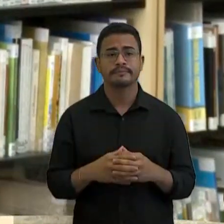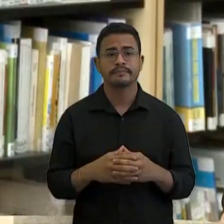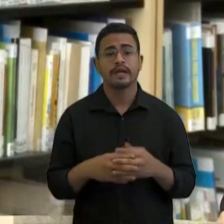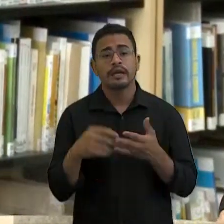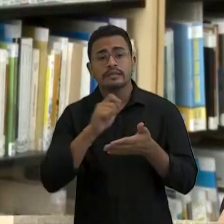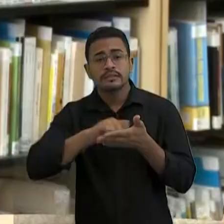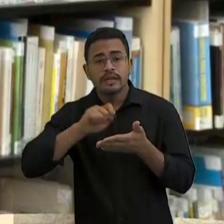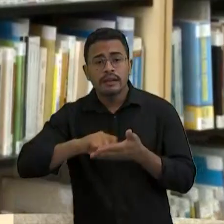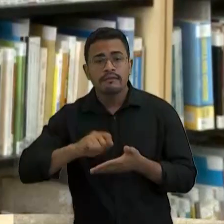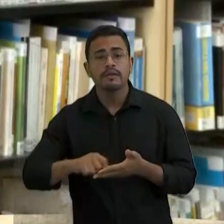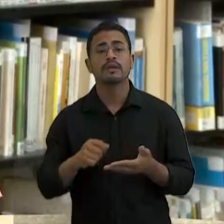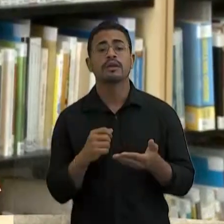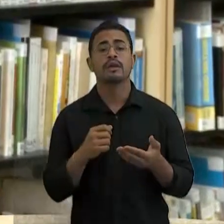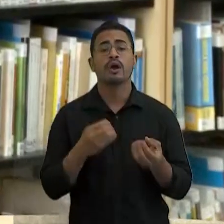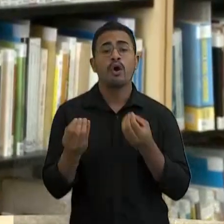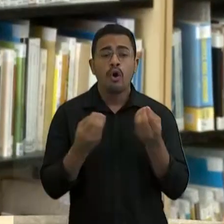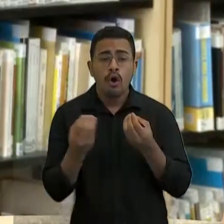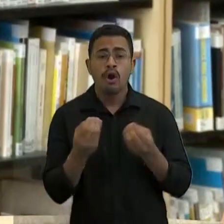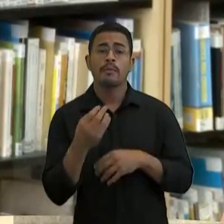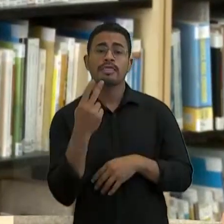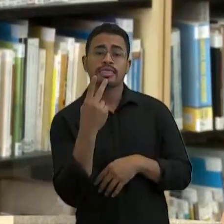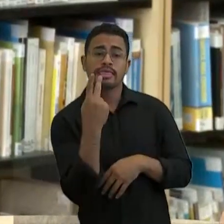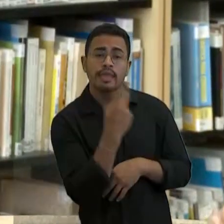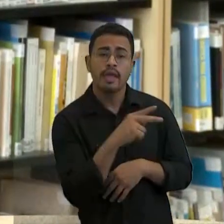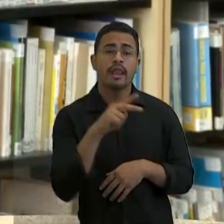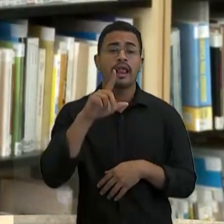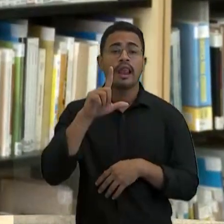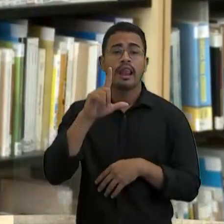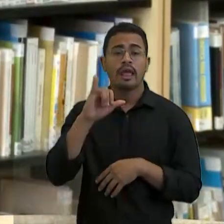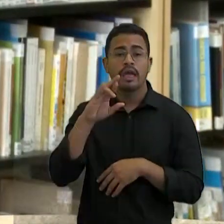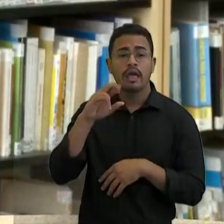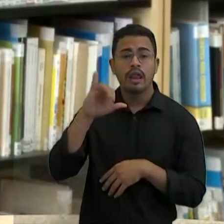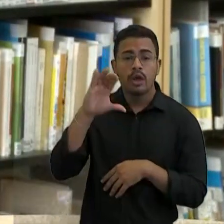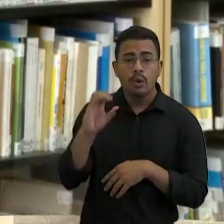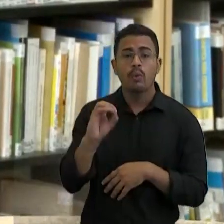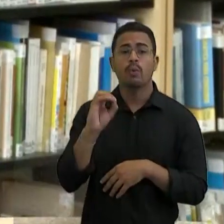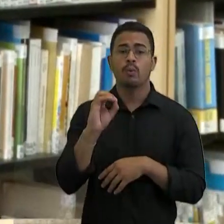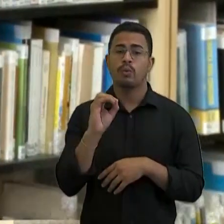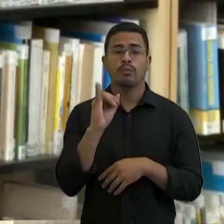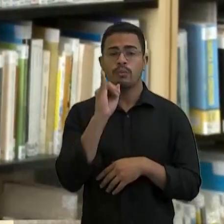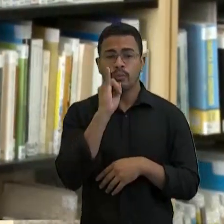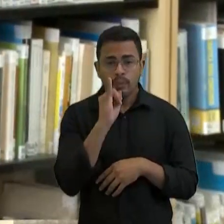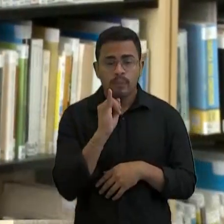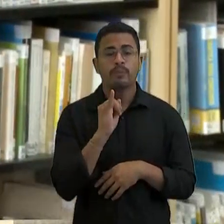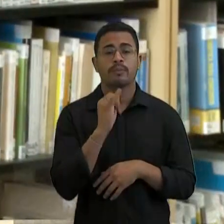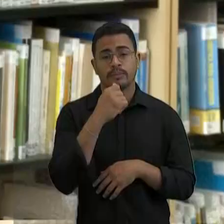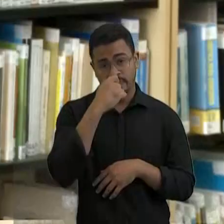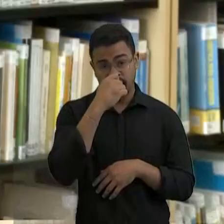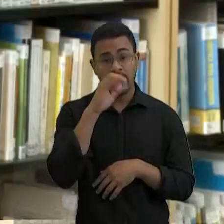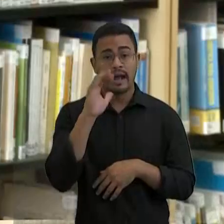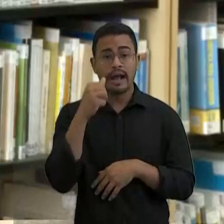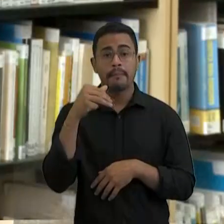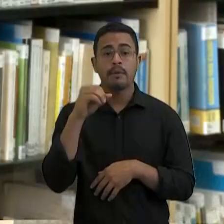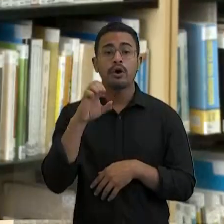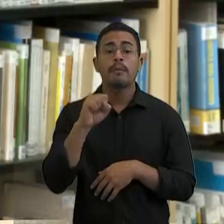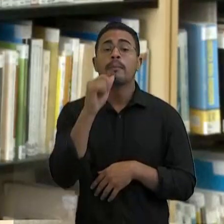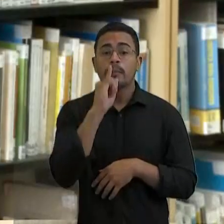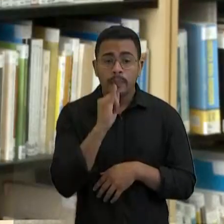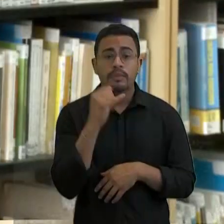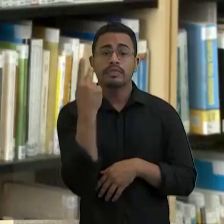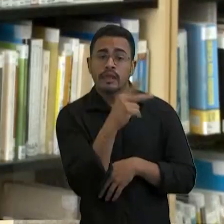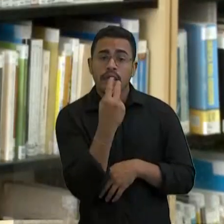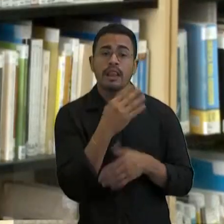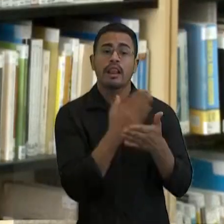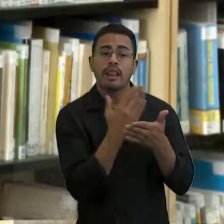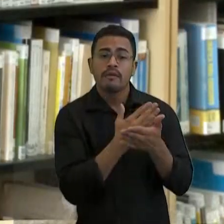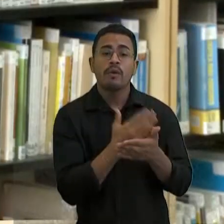o maneirismo na lírica de Camões. O maneirismo que seria a crise do clássico. Ele não